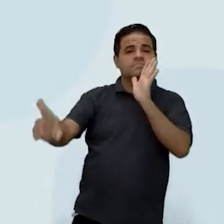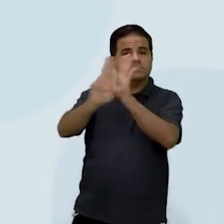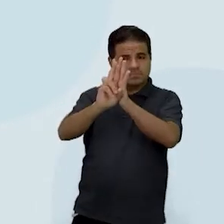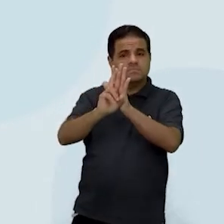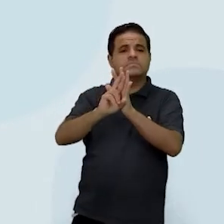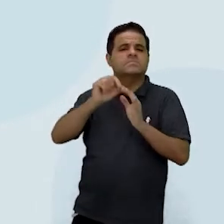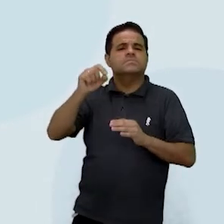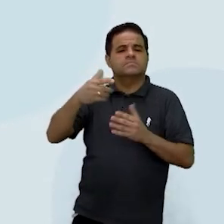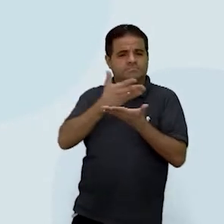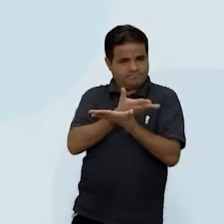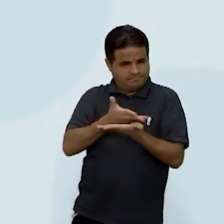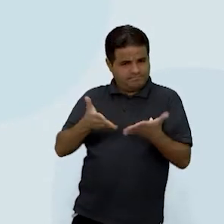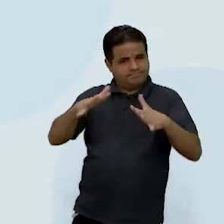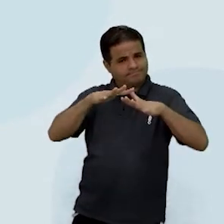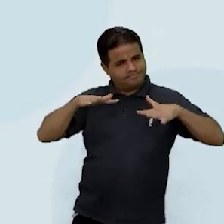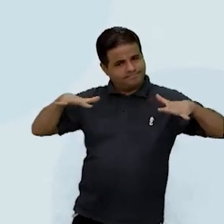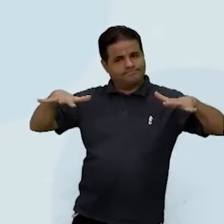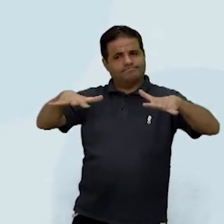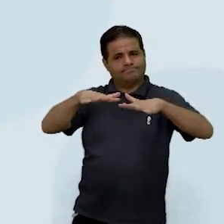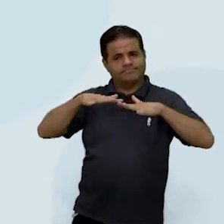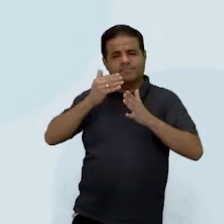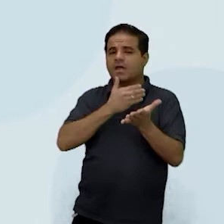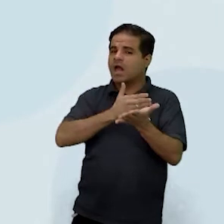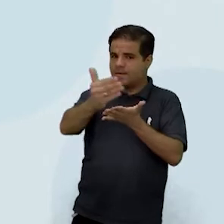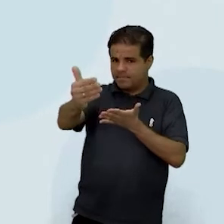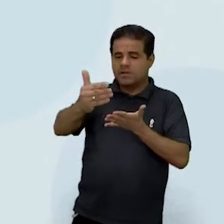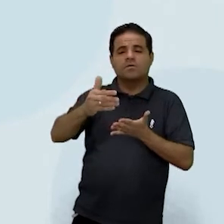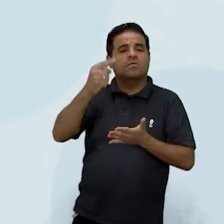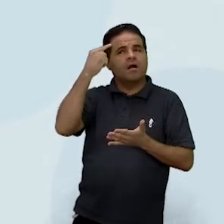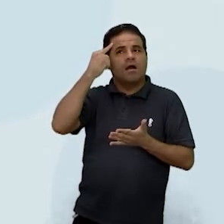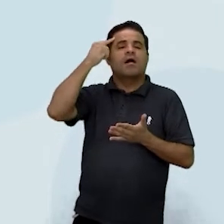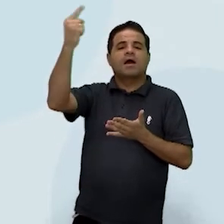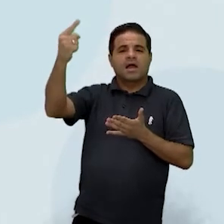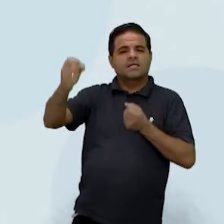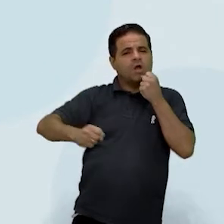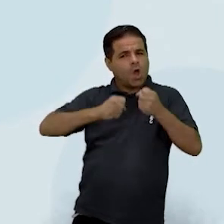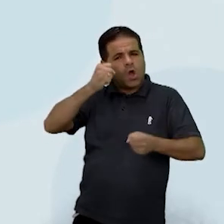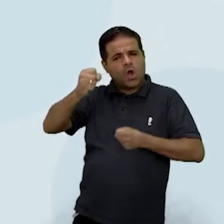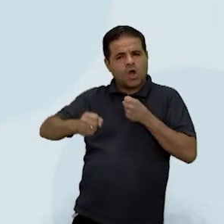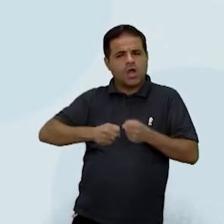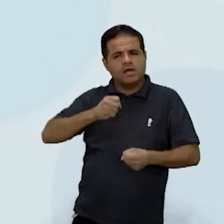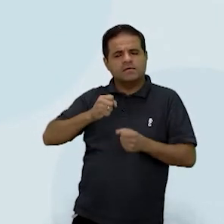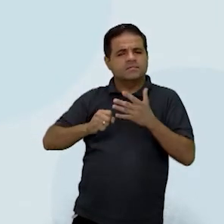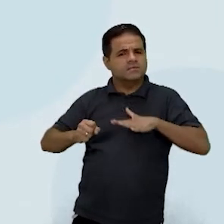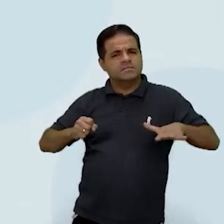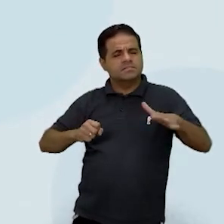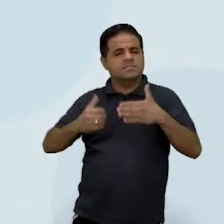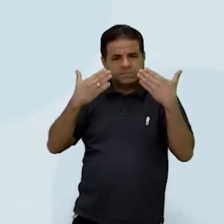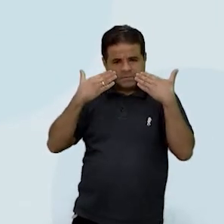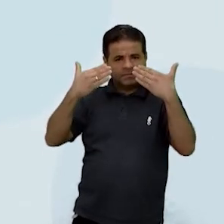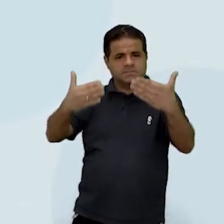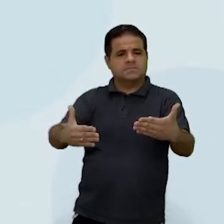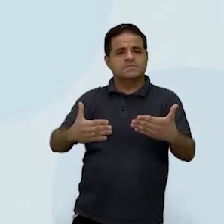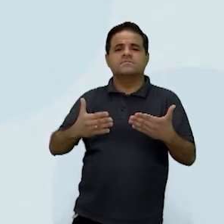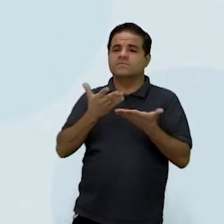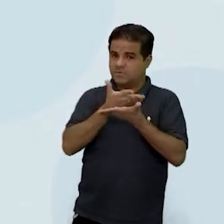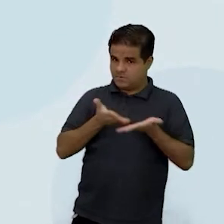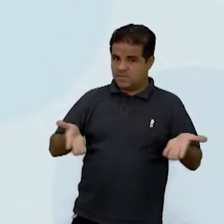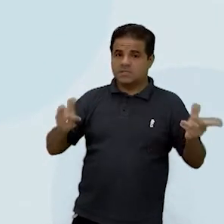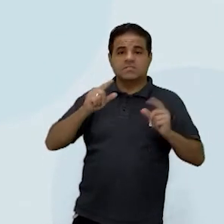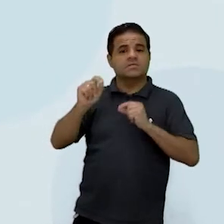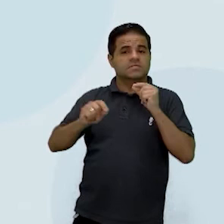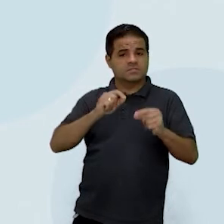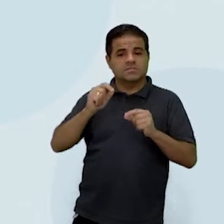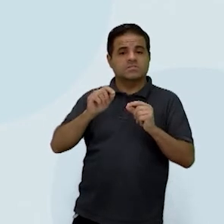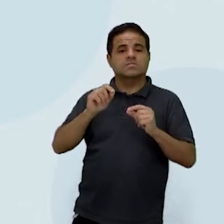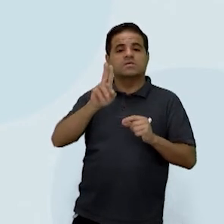a corrida espacial. E quem inaugurou, vamos dizer, essa corrida, quem saiu na frente, na pole position, aí foi a